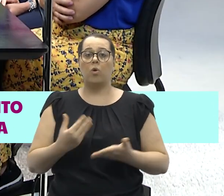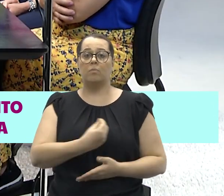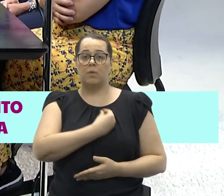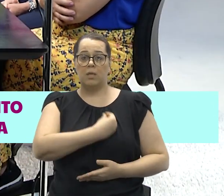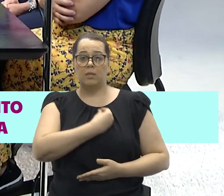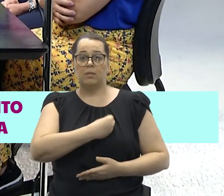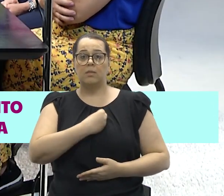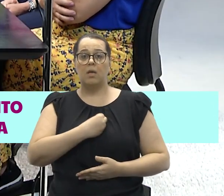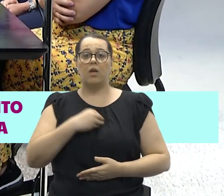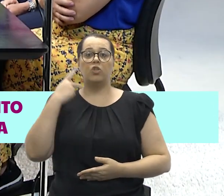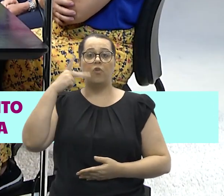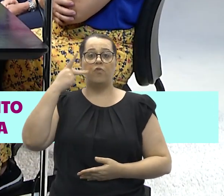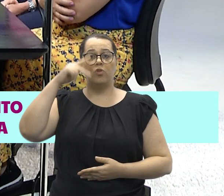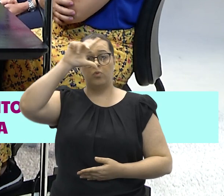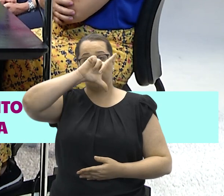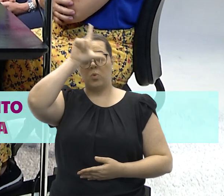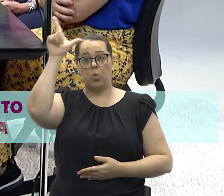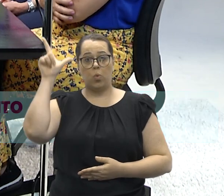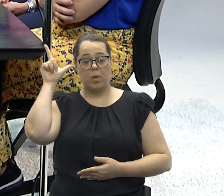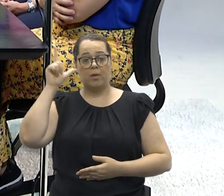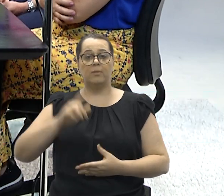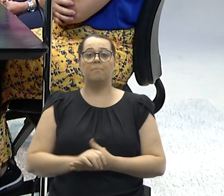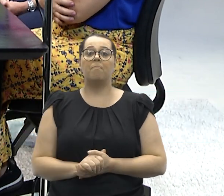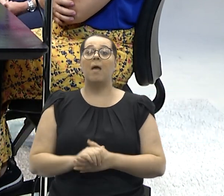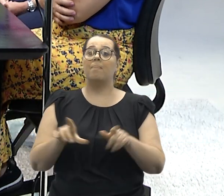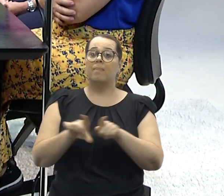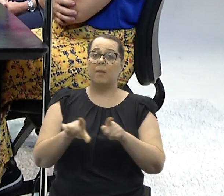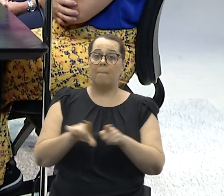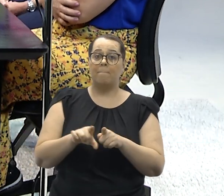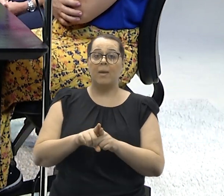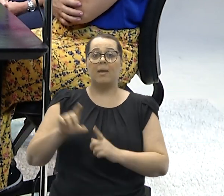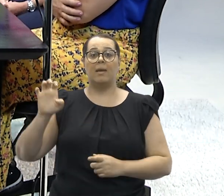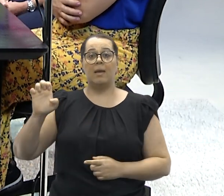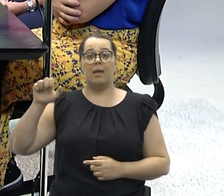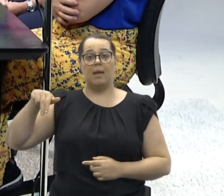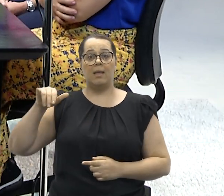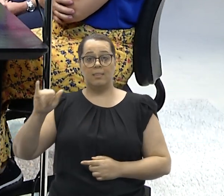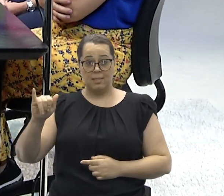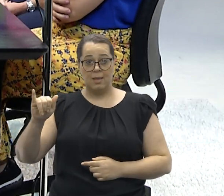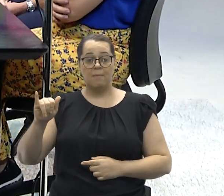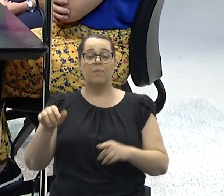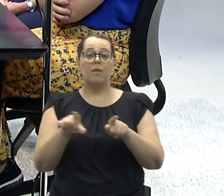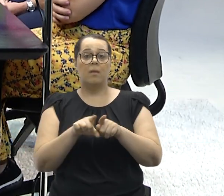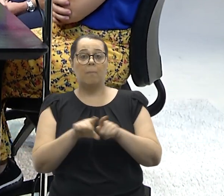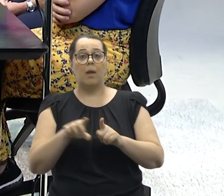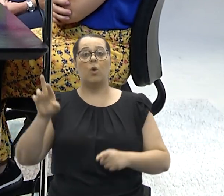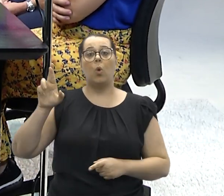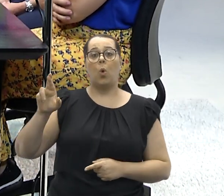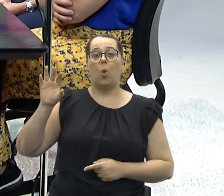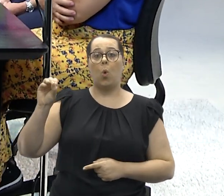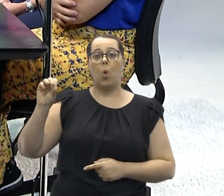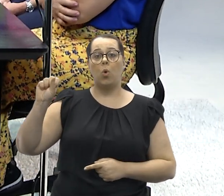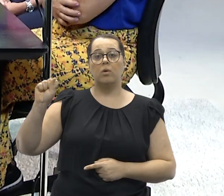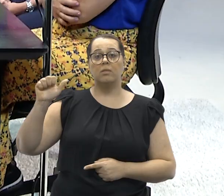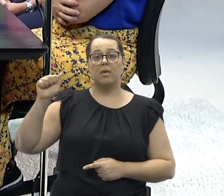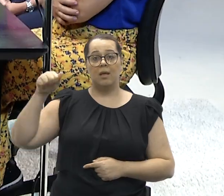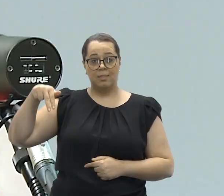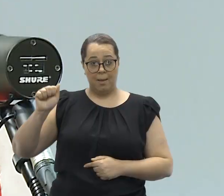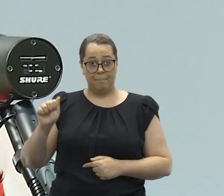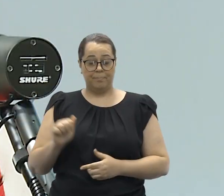vereadora Luísa Ribeiro, e contamos também com a presença da doutora Eni Maria Cesarino Diniz e da Rosana